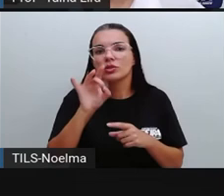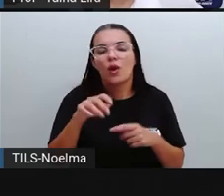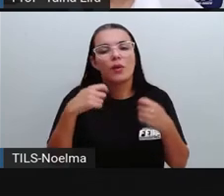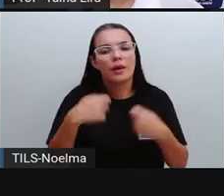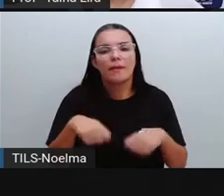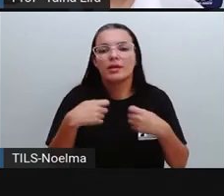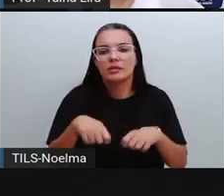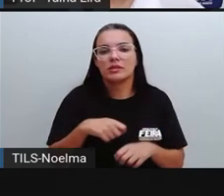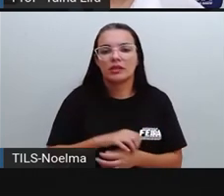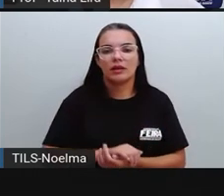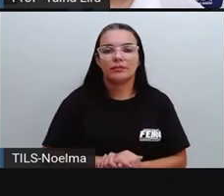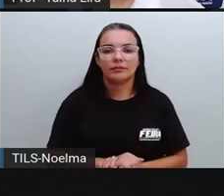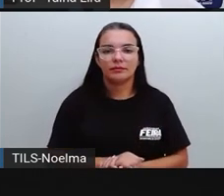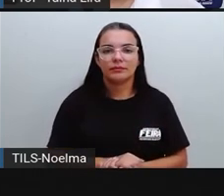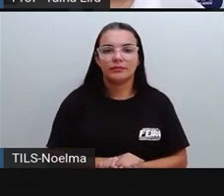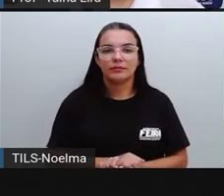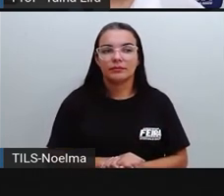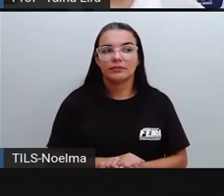bom?